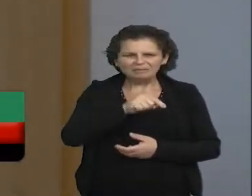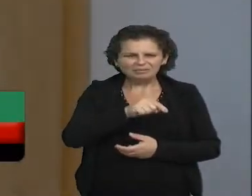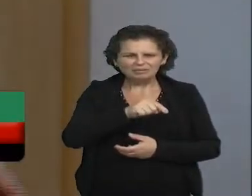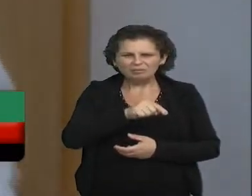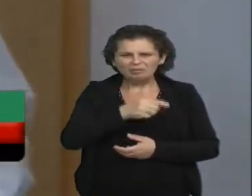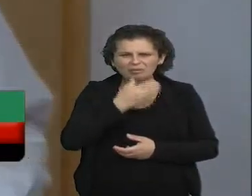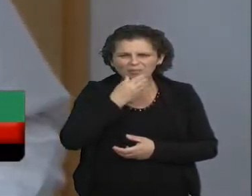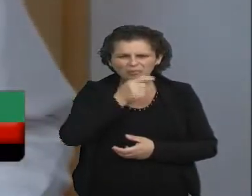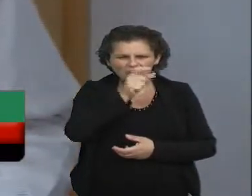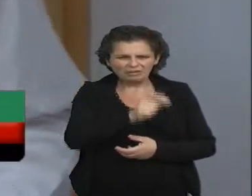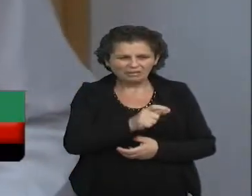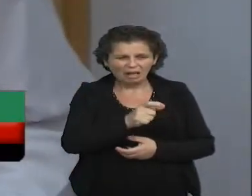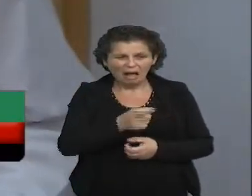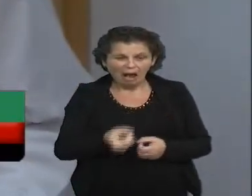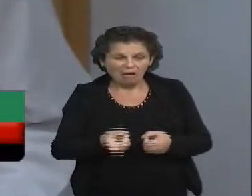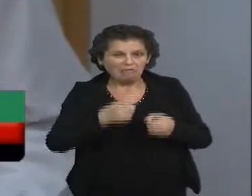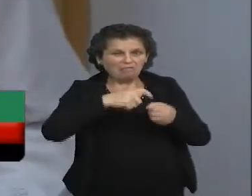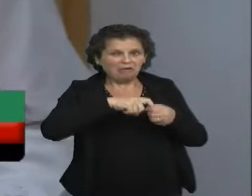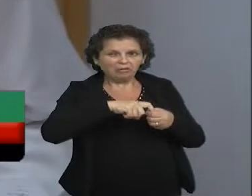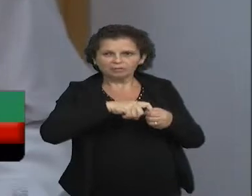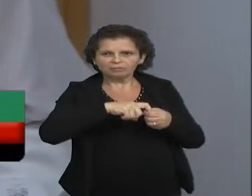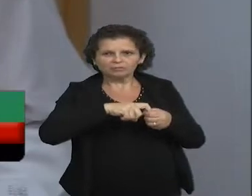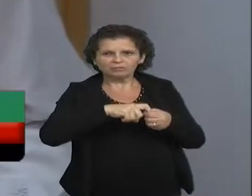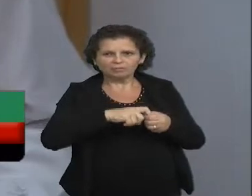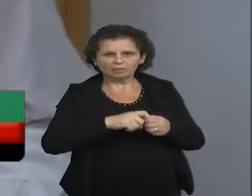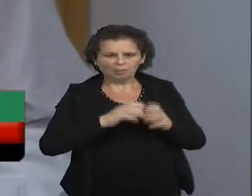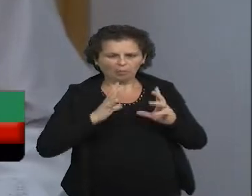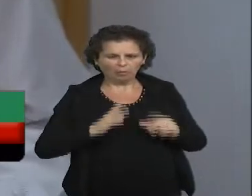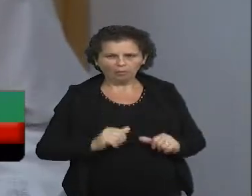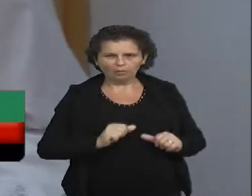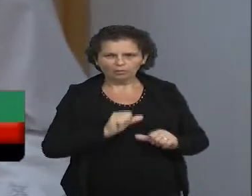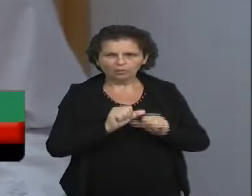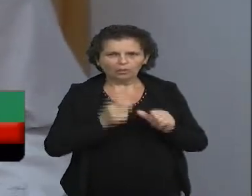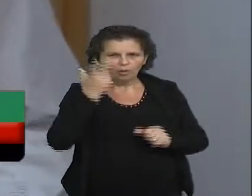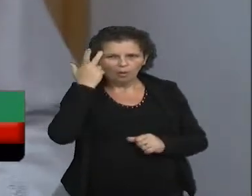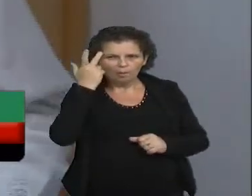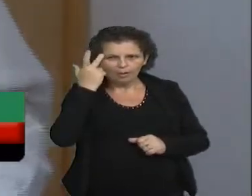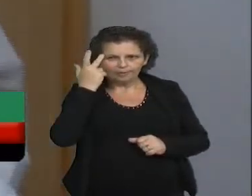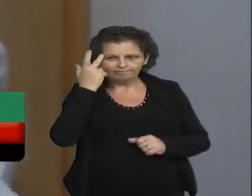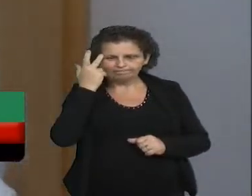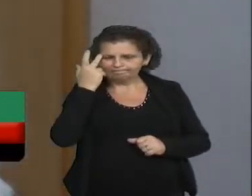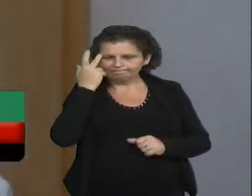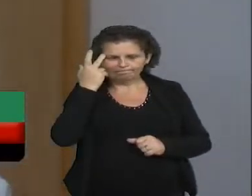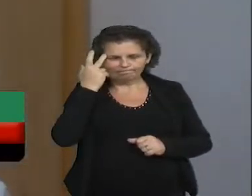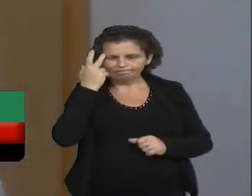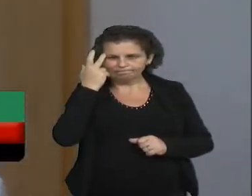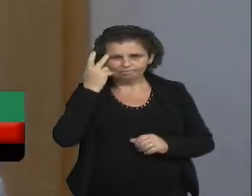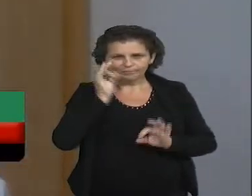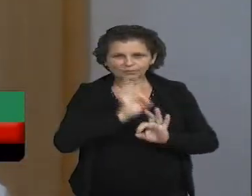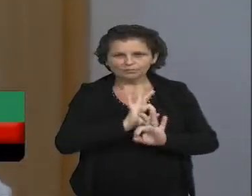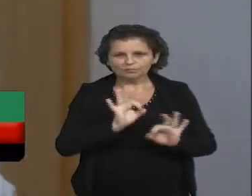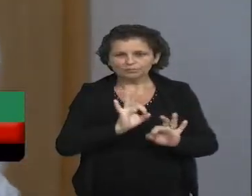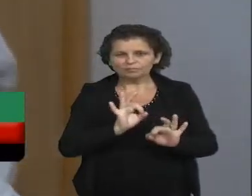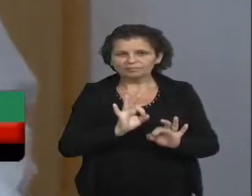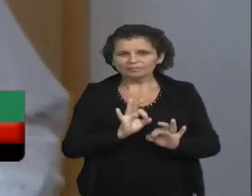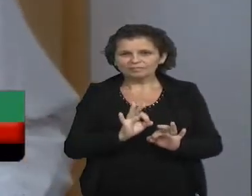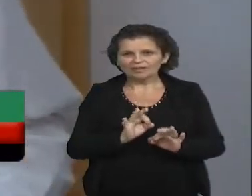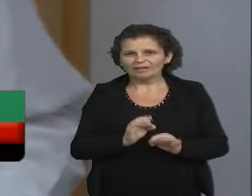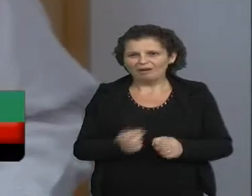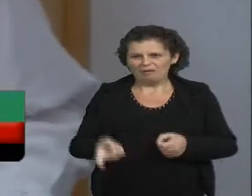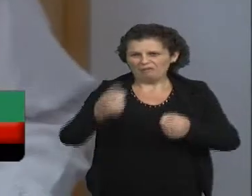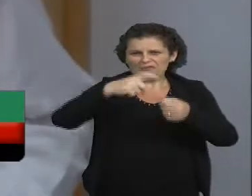cidadão desse tem recuperação, vereador Josias. Um cara que já não fez isso pela primeira vez, não tem